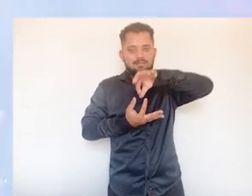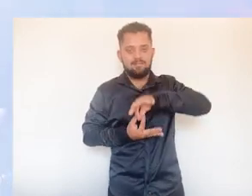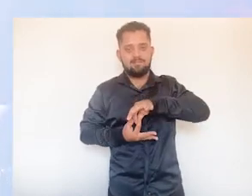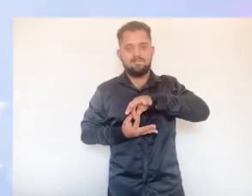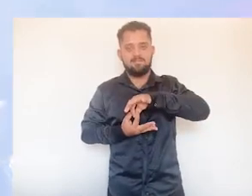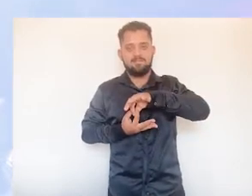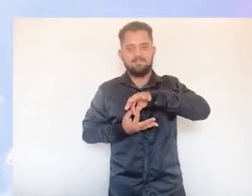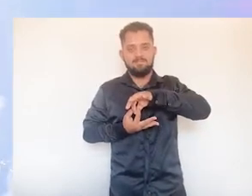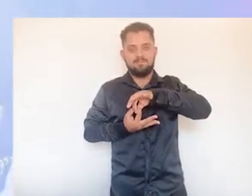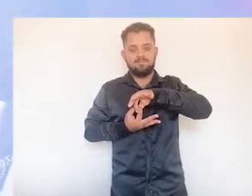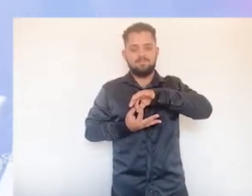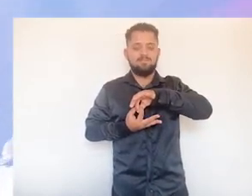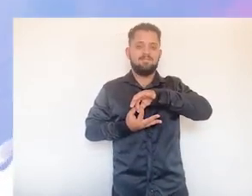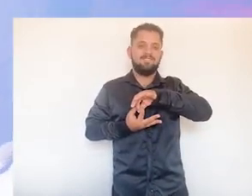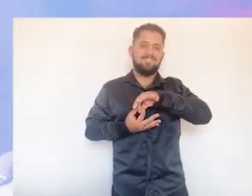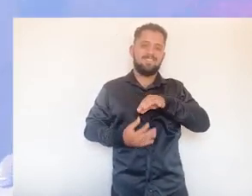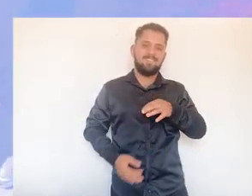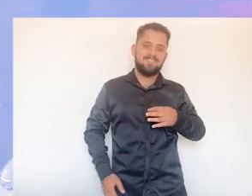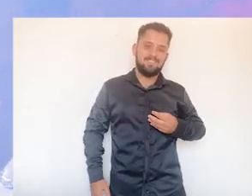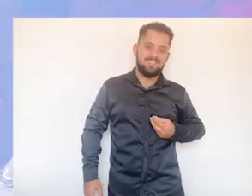universais,